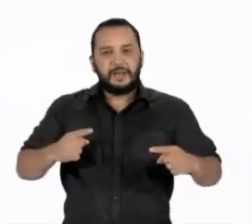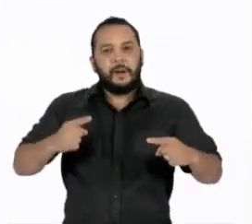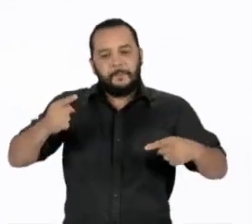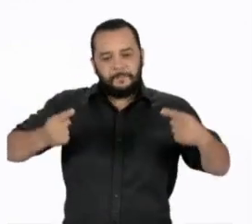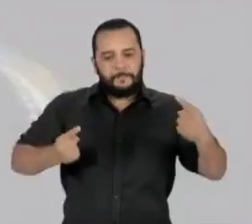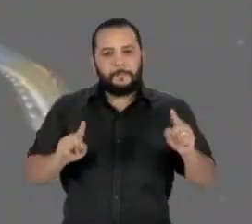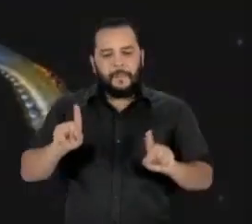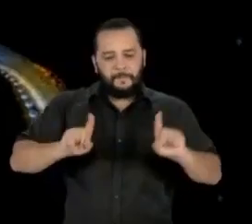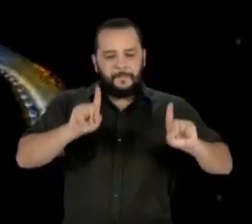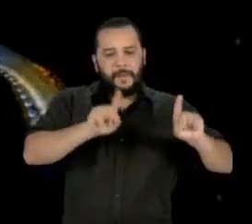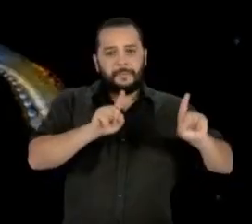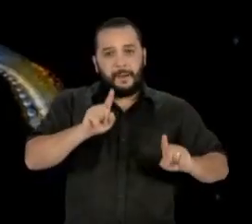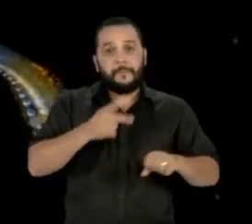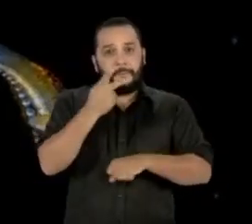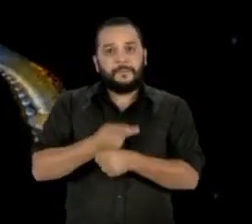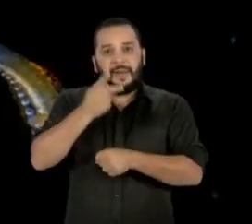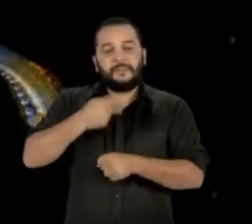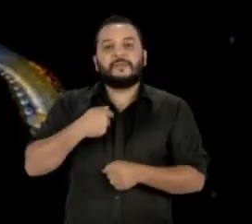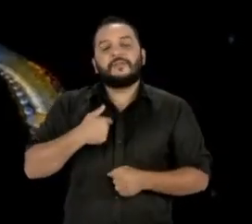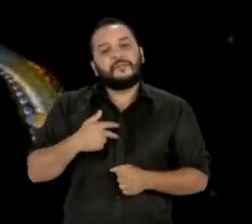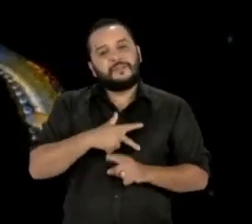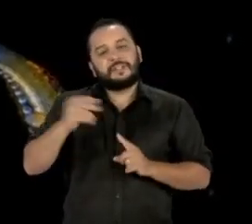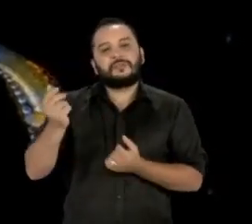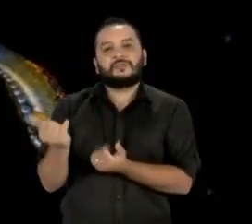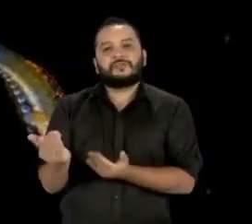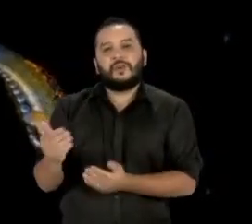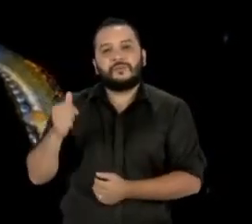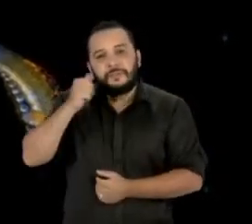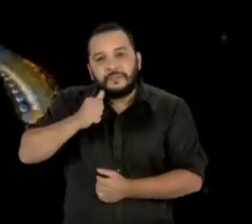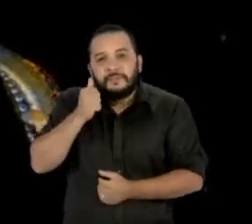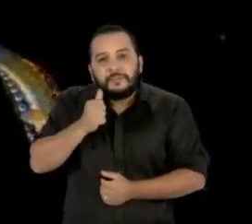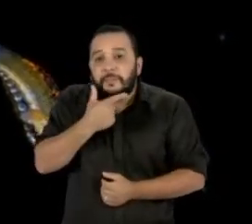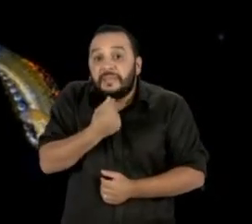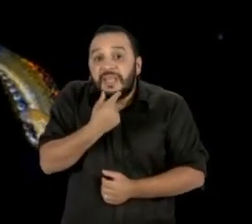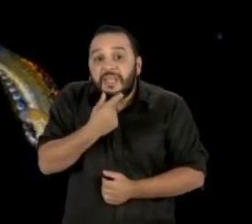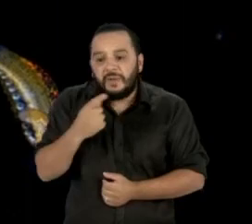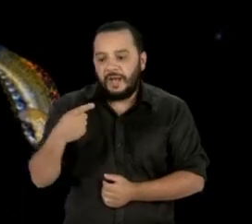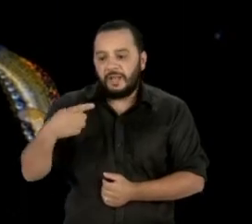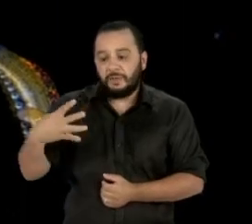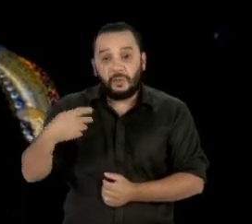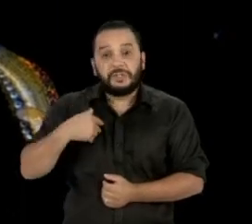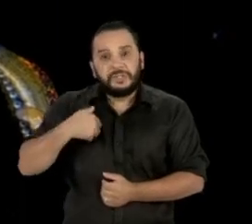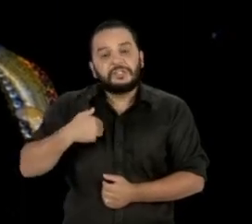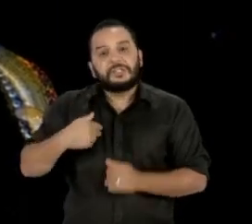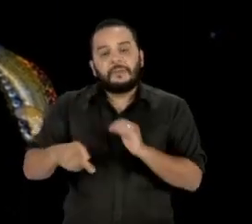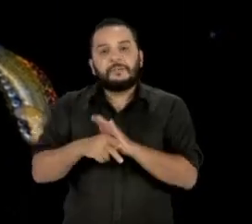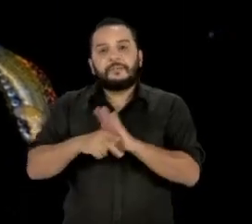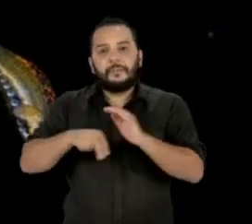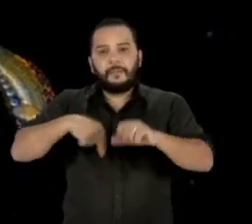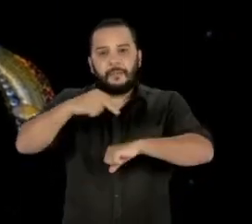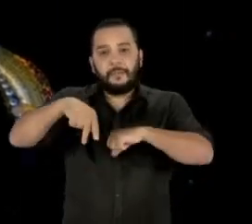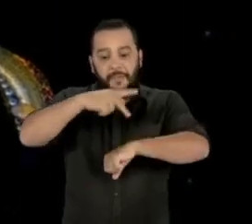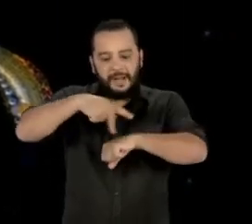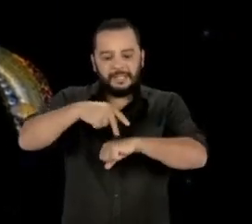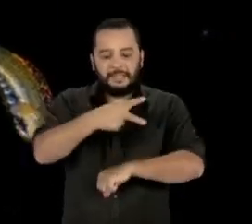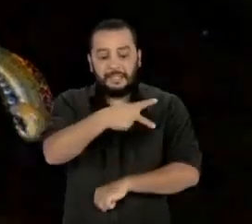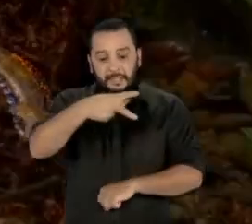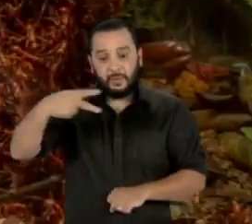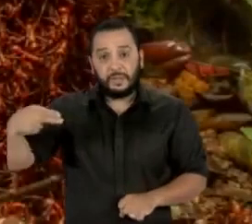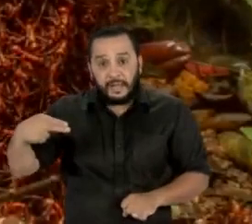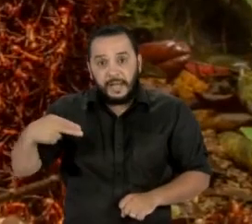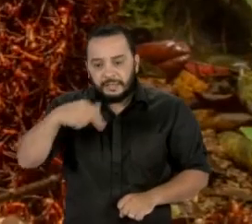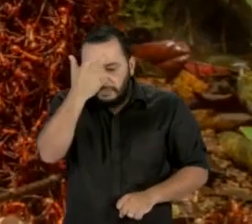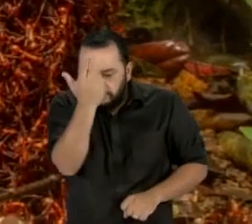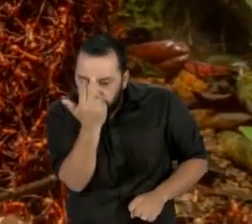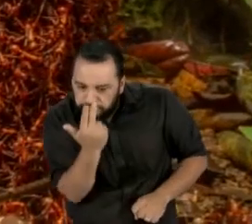19 categorias. O vencedor mais jovem foi um garoto de 14 anos que mergulhou na Indonésia para captar a imagem de uma lula brilhante.